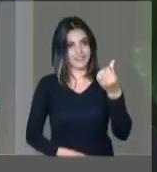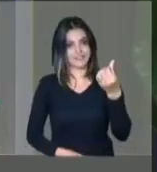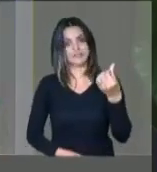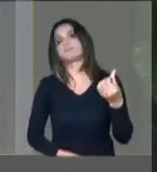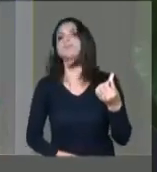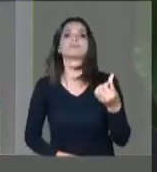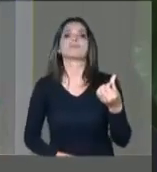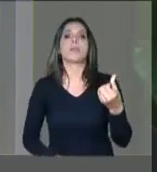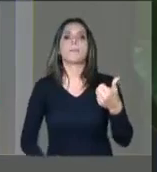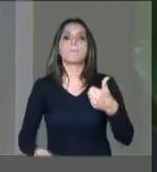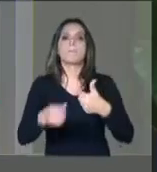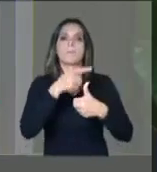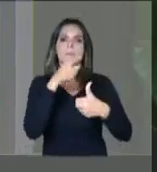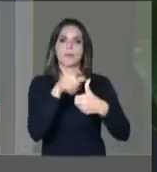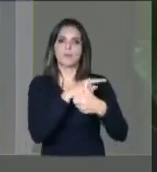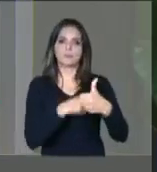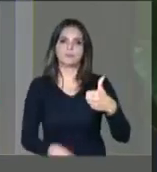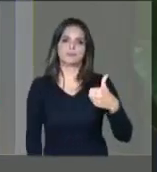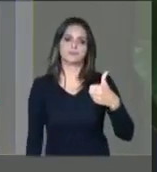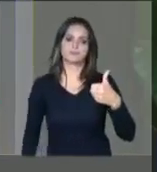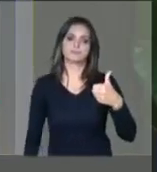Seis. Primeiro,